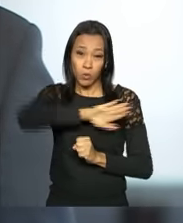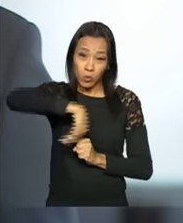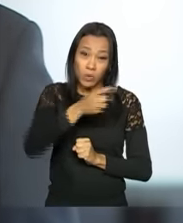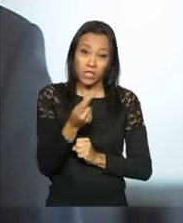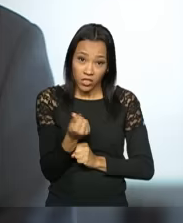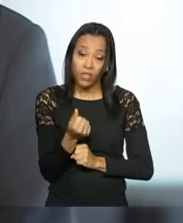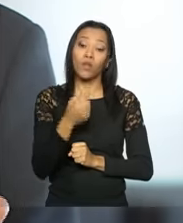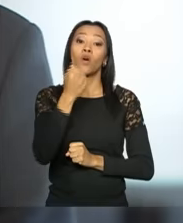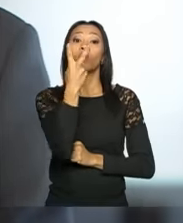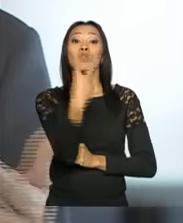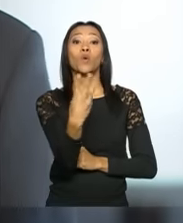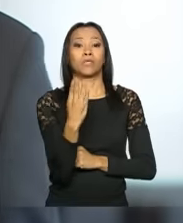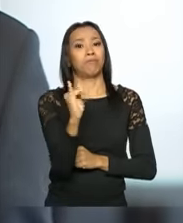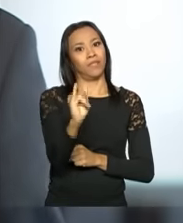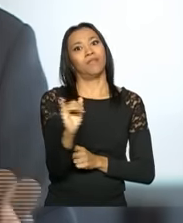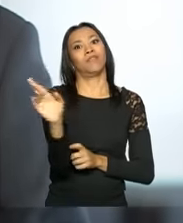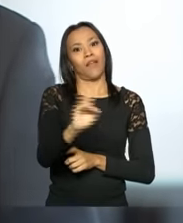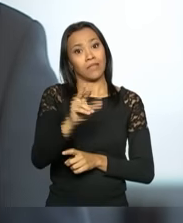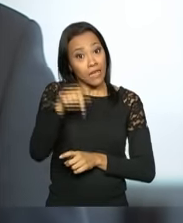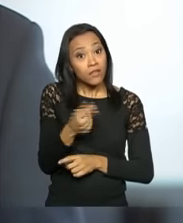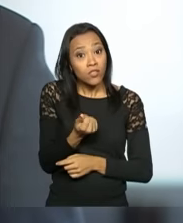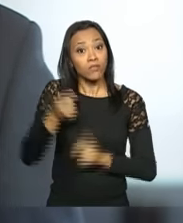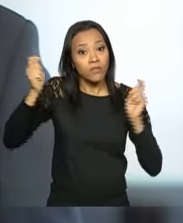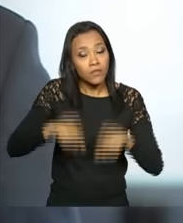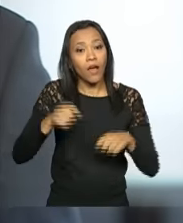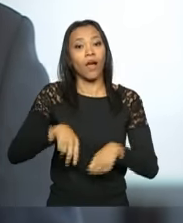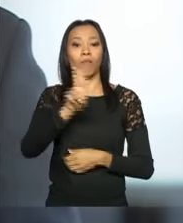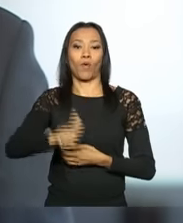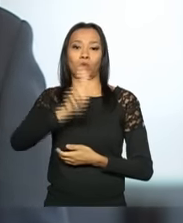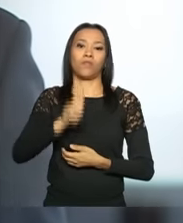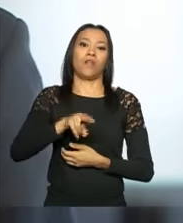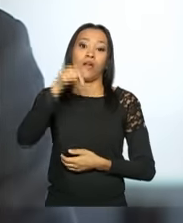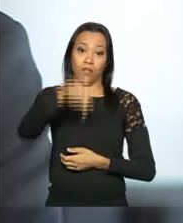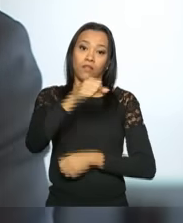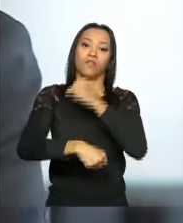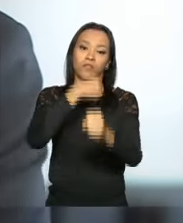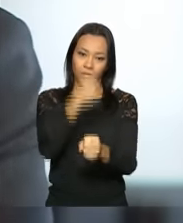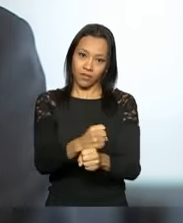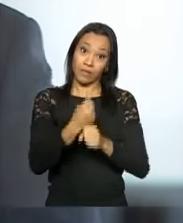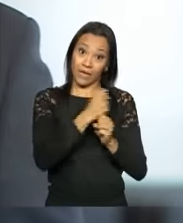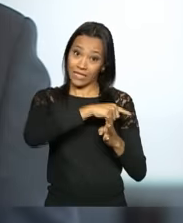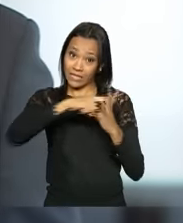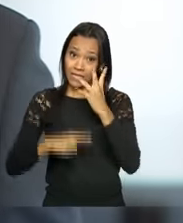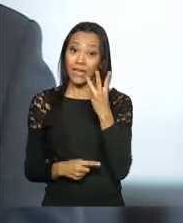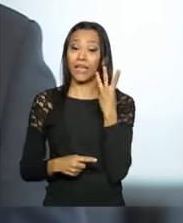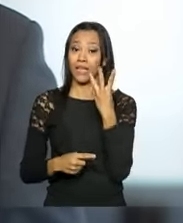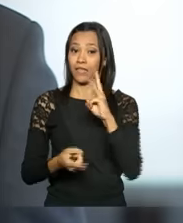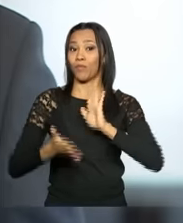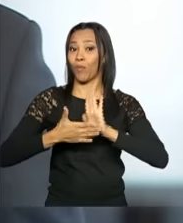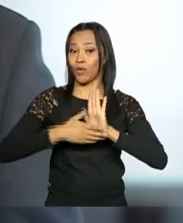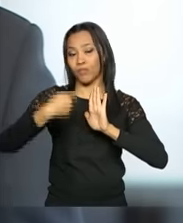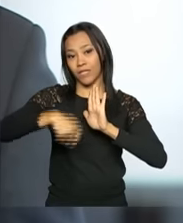deais que o governo poderia utilizar também no orçamento deste ano as três propostas precisam ser